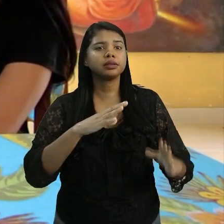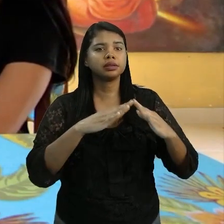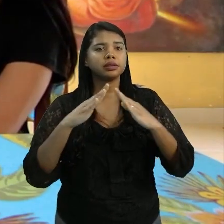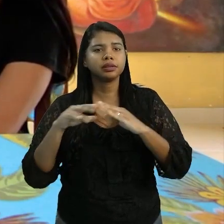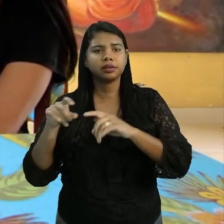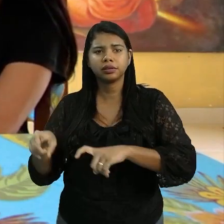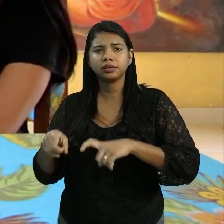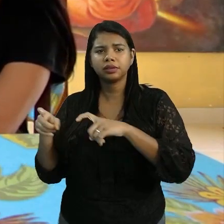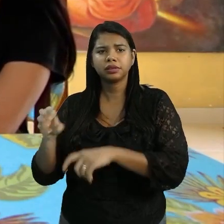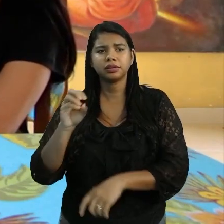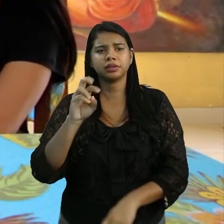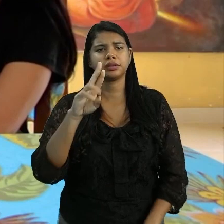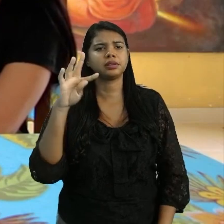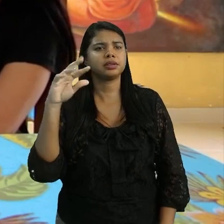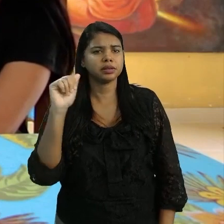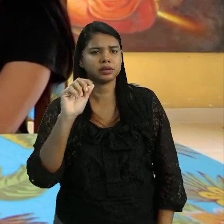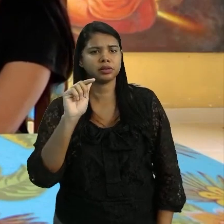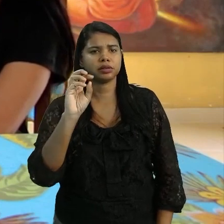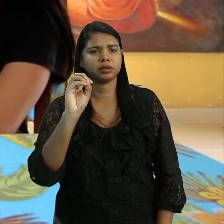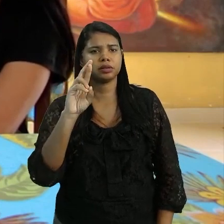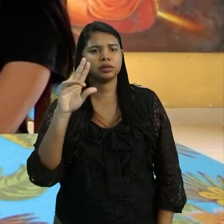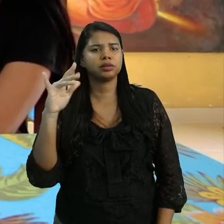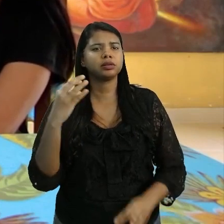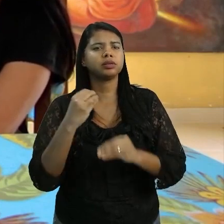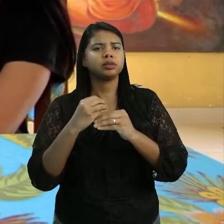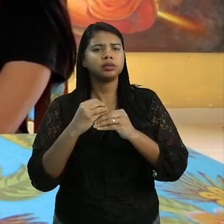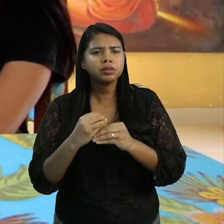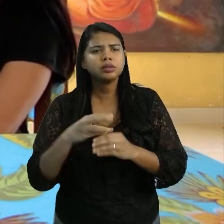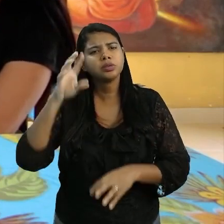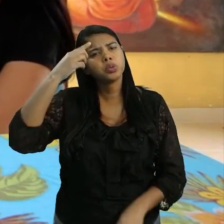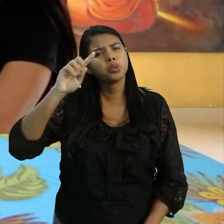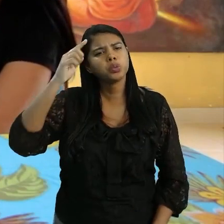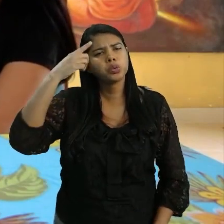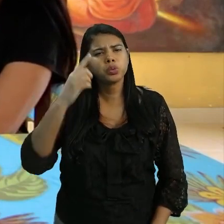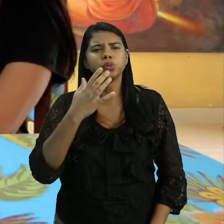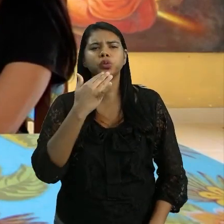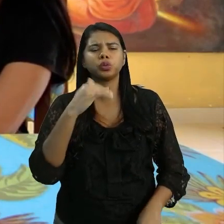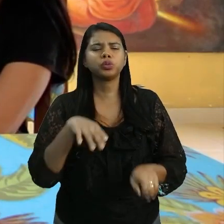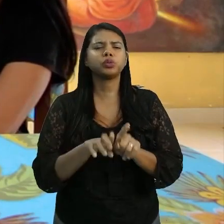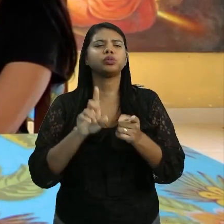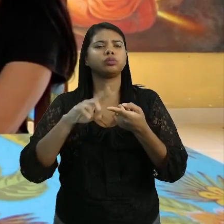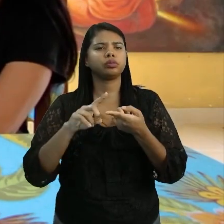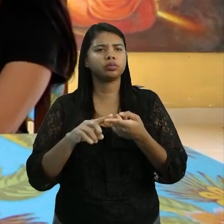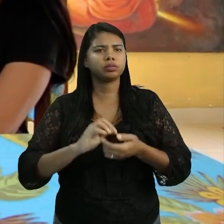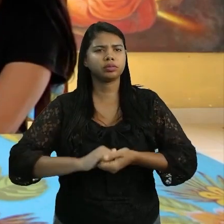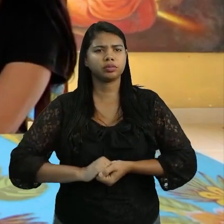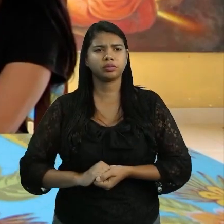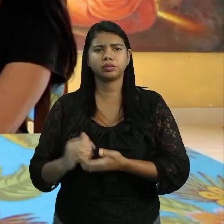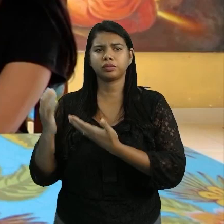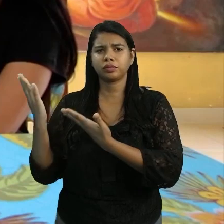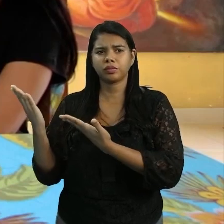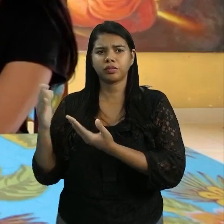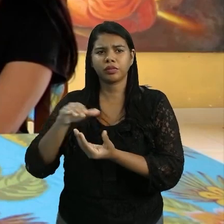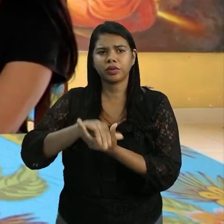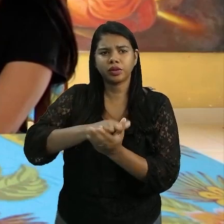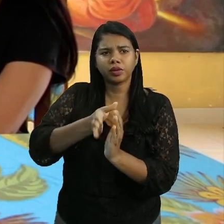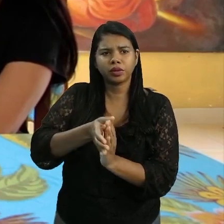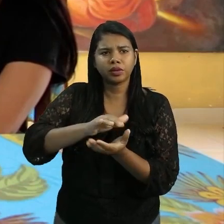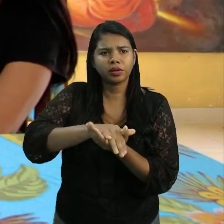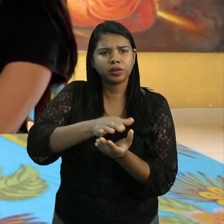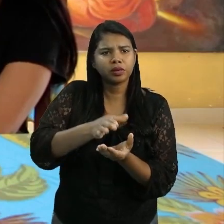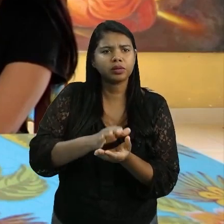vegetais orgânicos da área. E você percebe os benefícios de se utilizar um produto